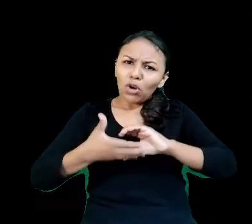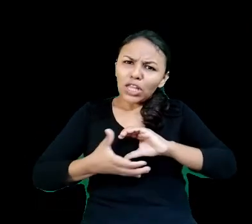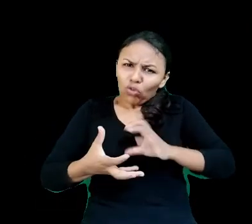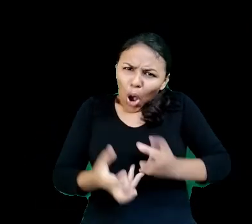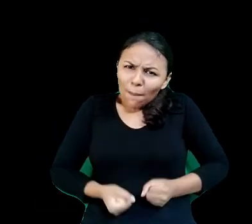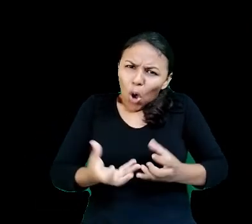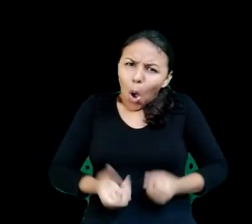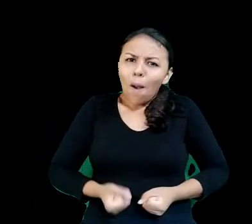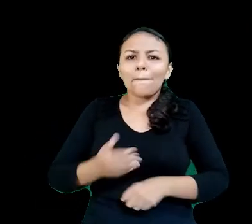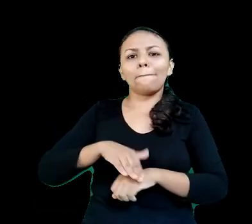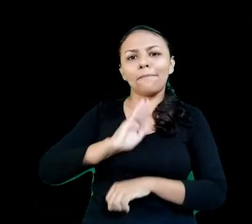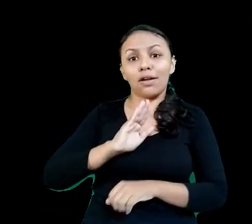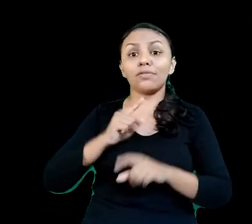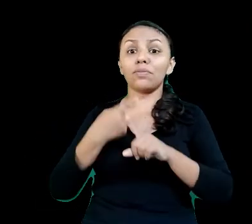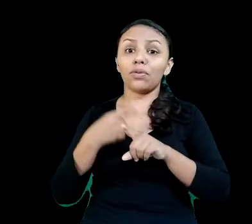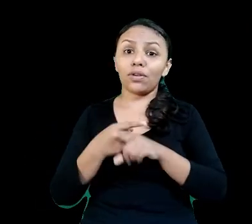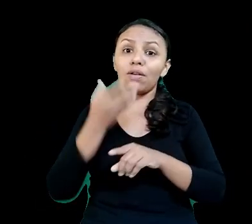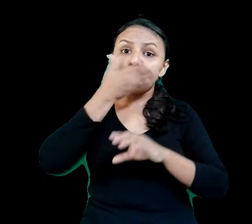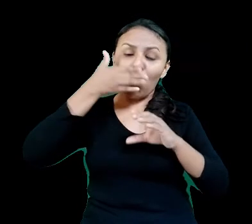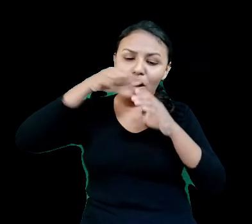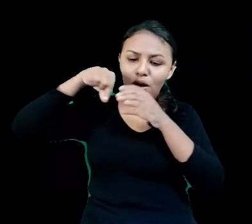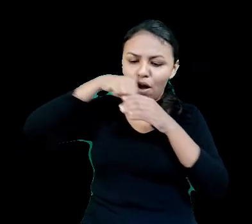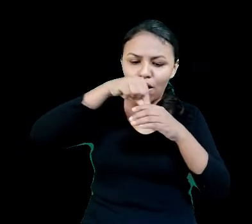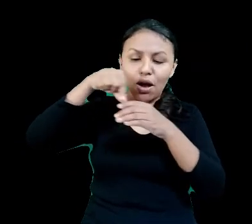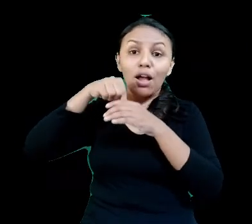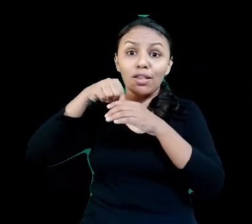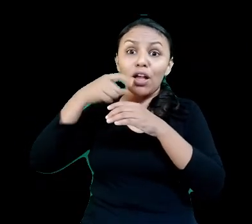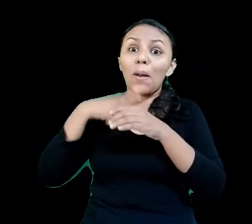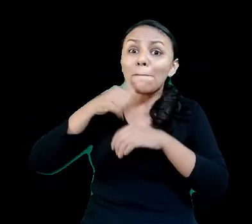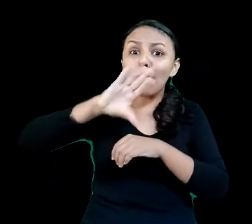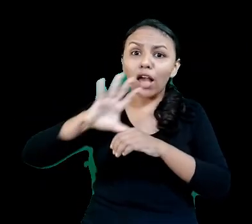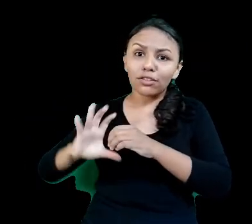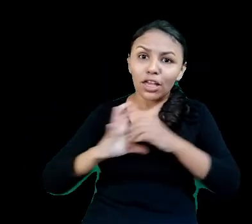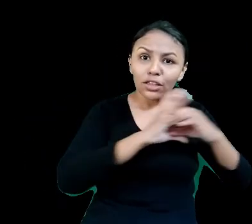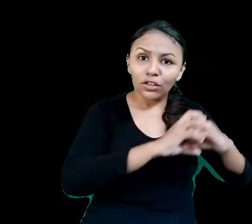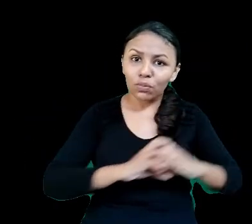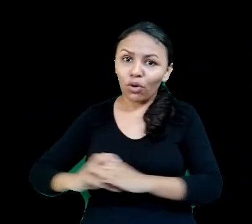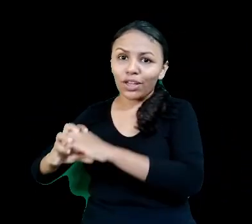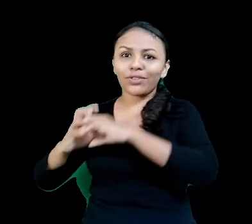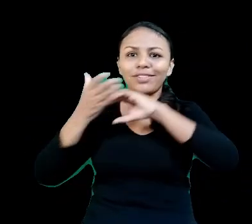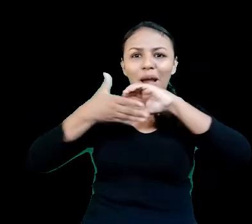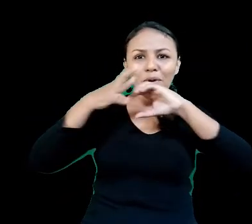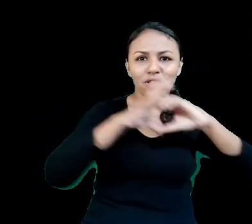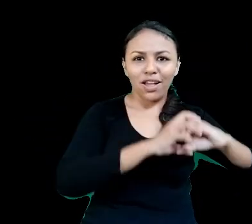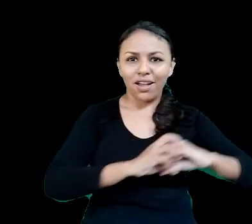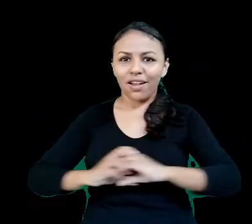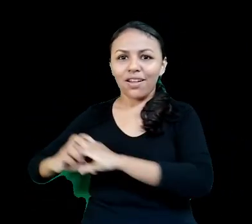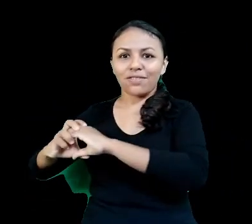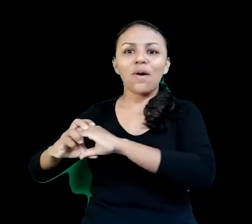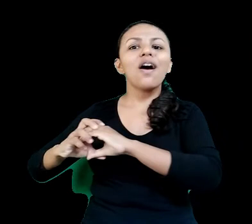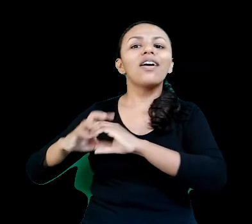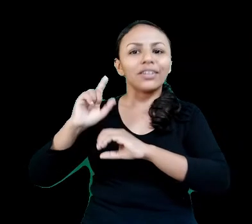os adoçantes, eles levam ao aumento da expressão desses transportadores aqui, que nós chamamos um tipo